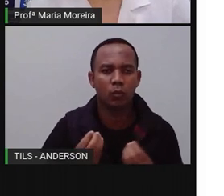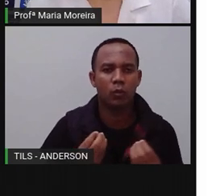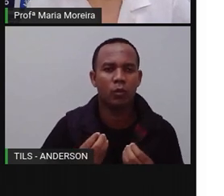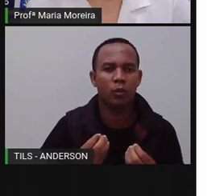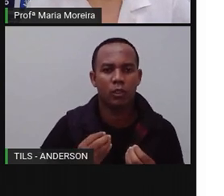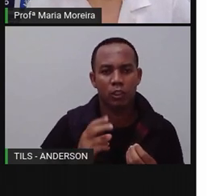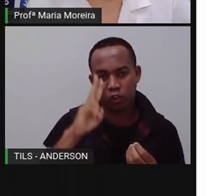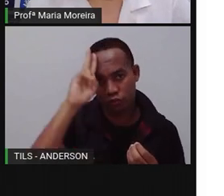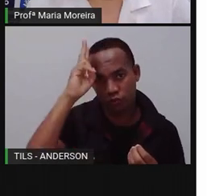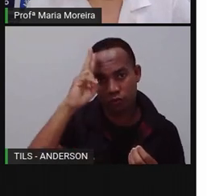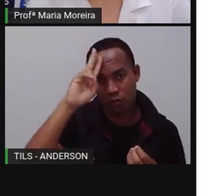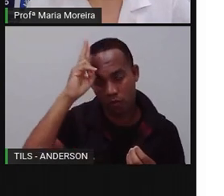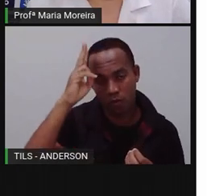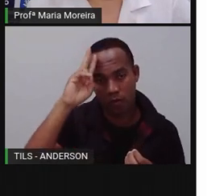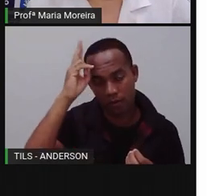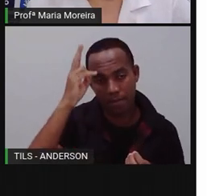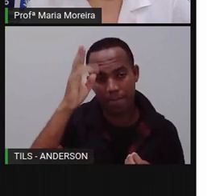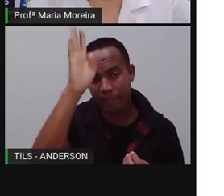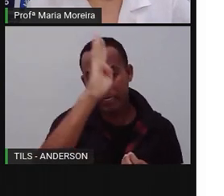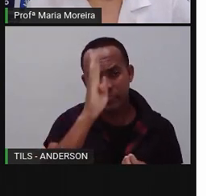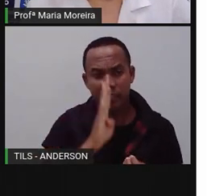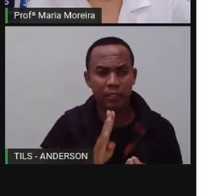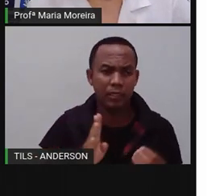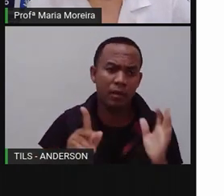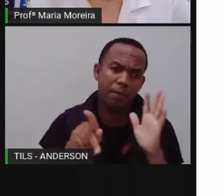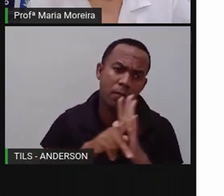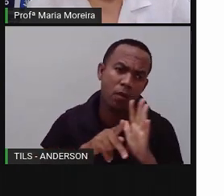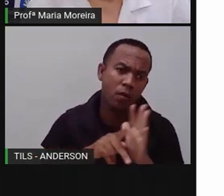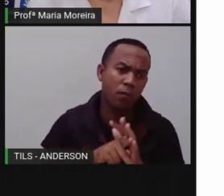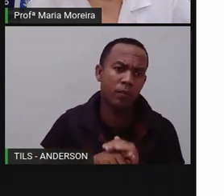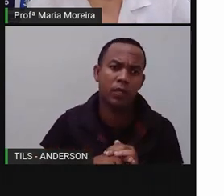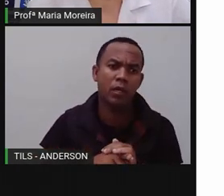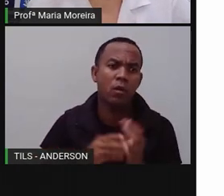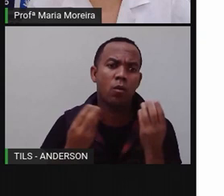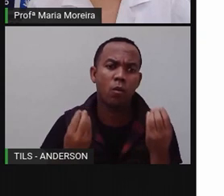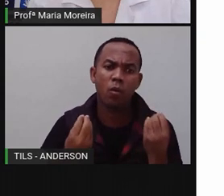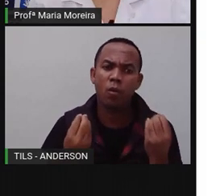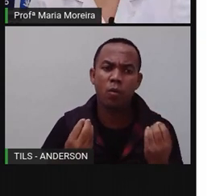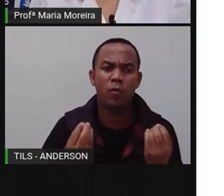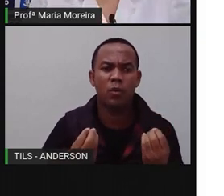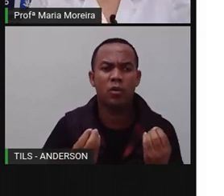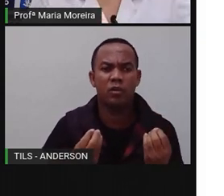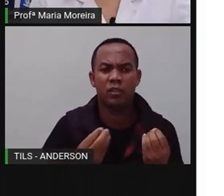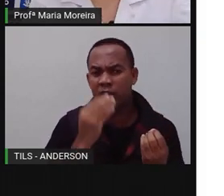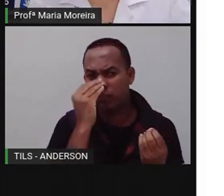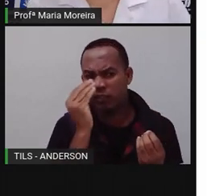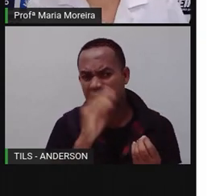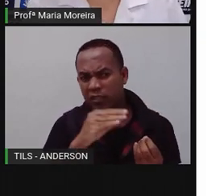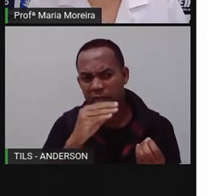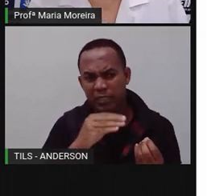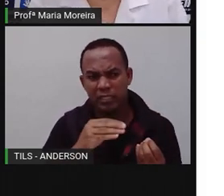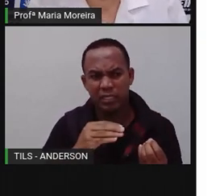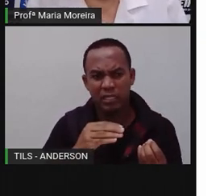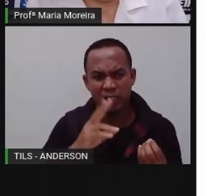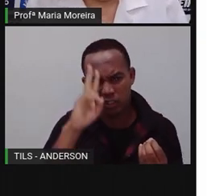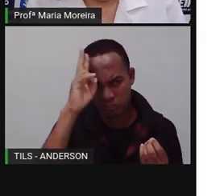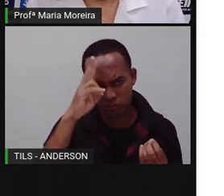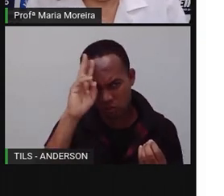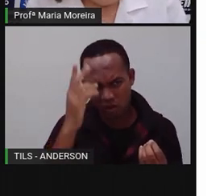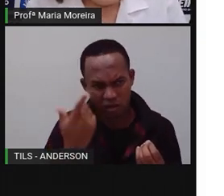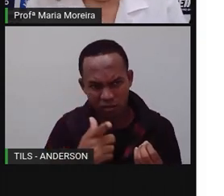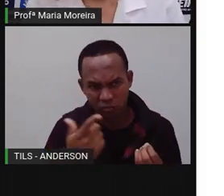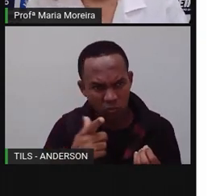parte constituinte da memória da história brasileira, né? Porque não tem como a gente dizer assim, não. Ah! Não temos influências, temos